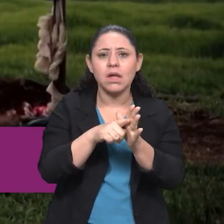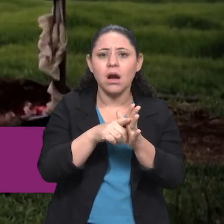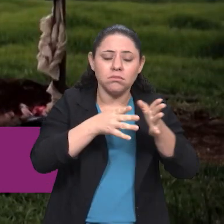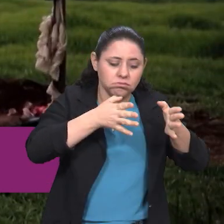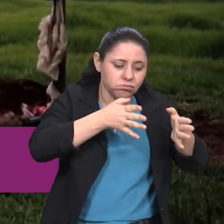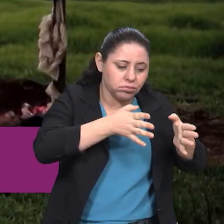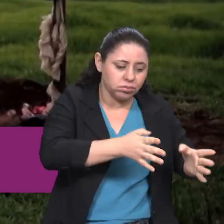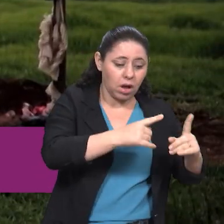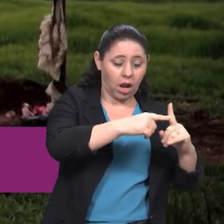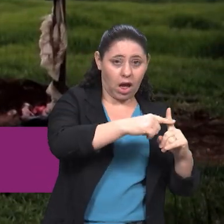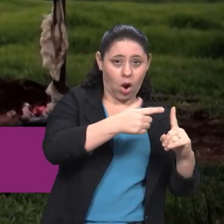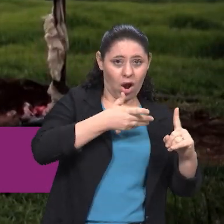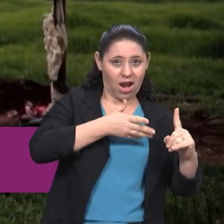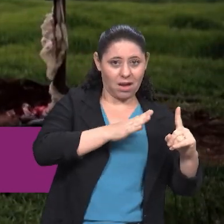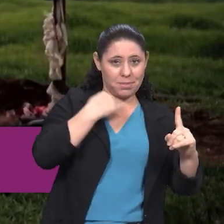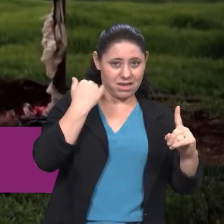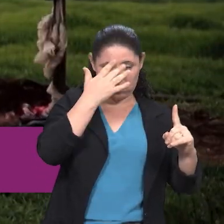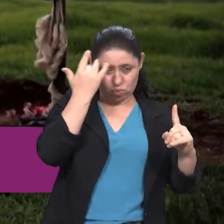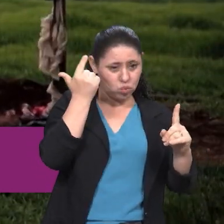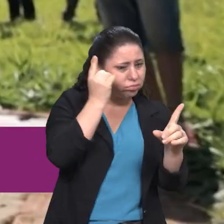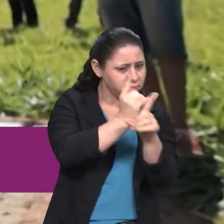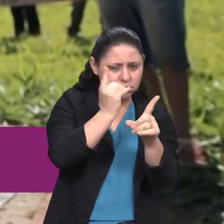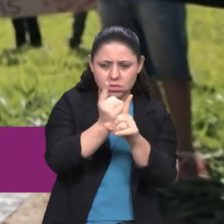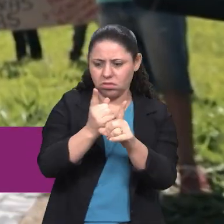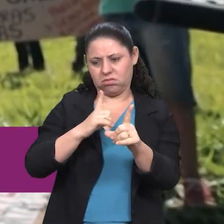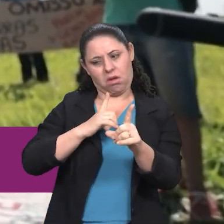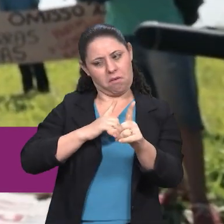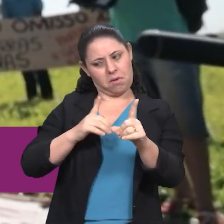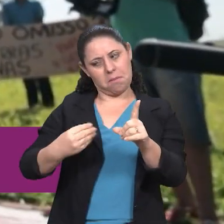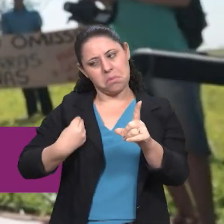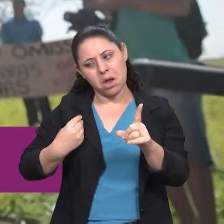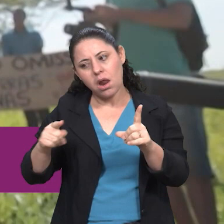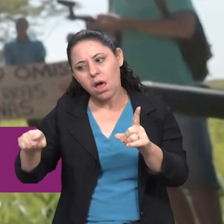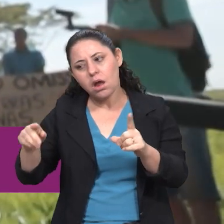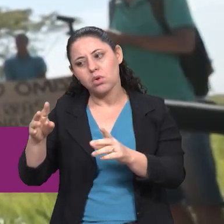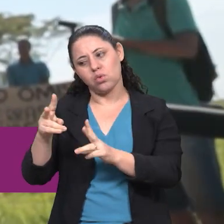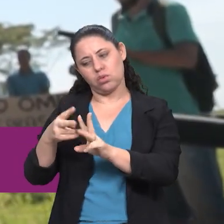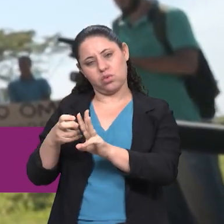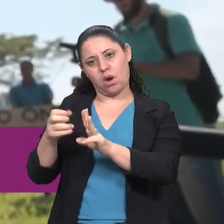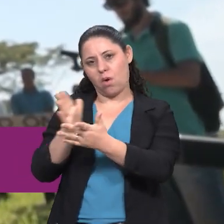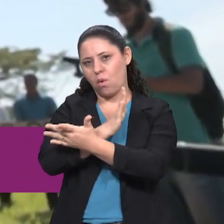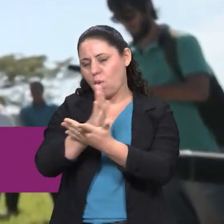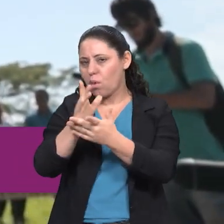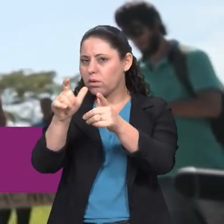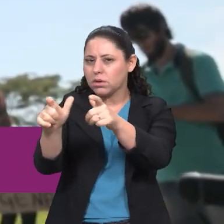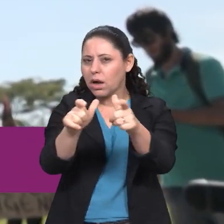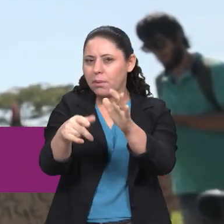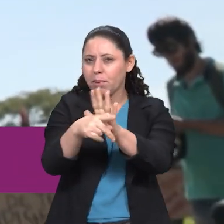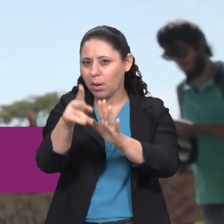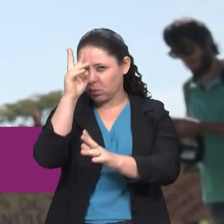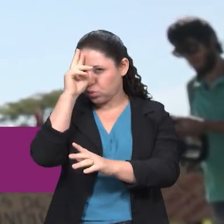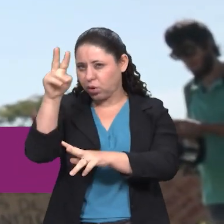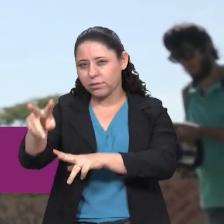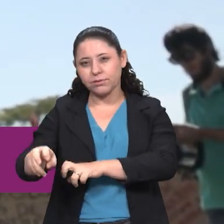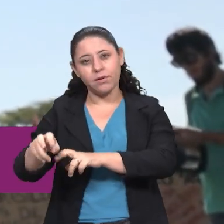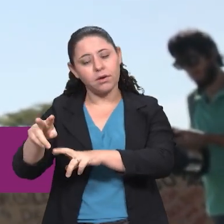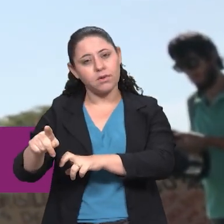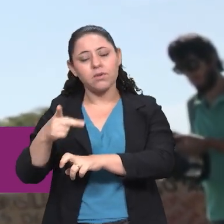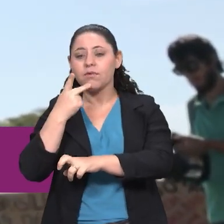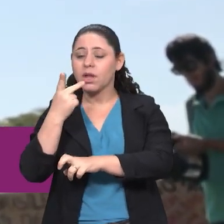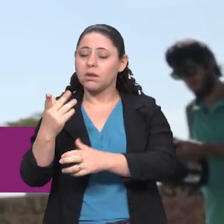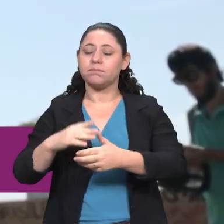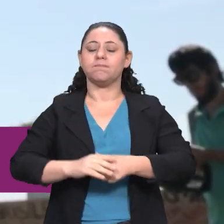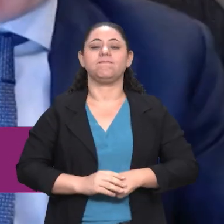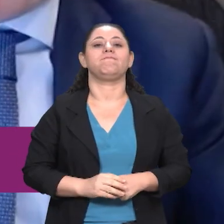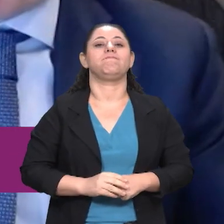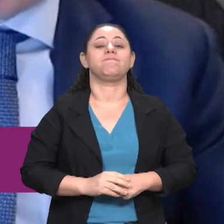de cemitérios. Fisicamente, não se consegue identificar que esteve presente índio em algum local dessas propriedades que se tem